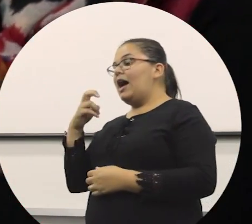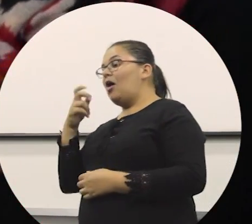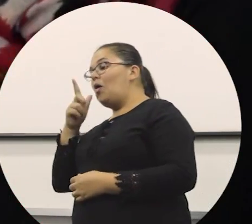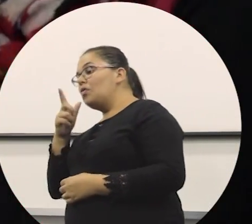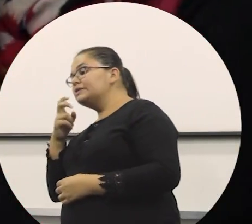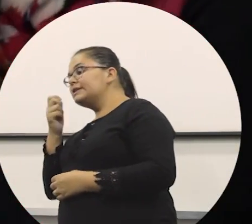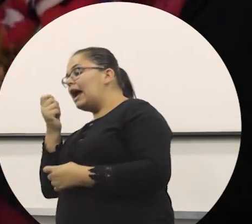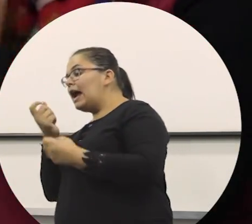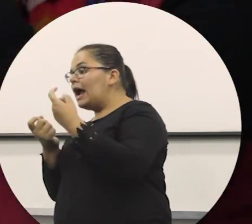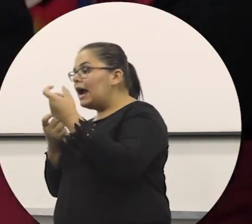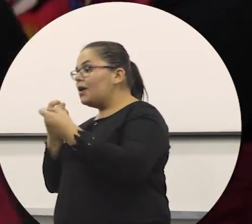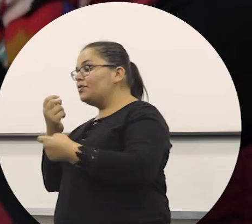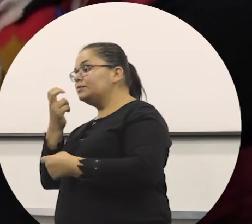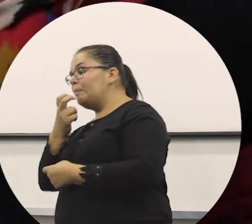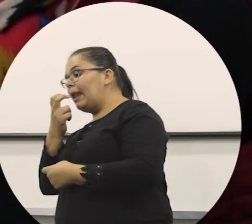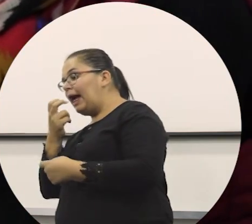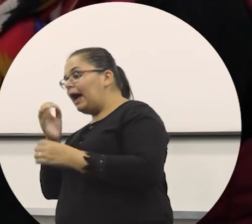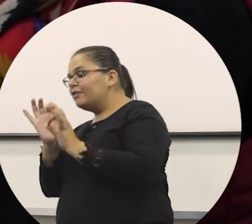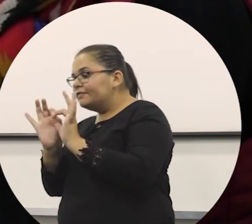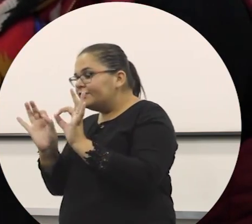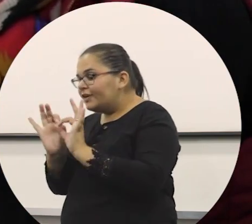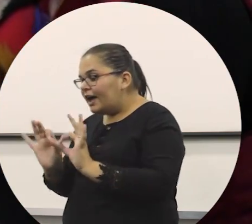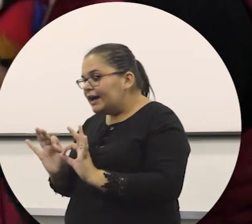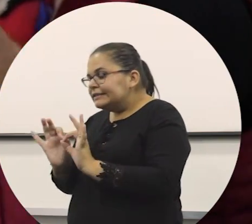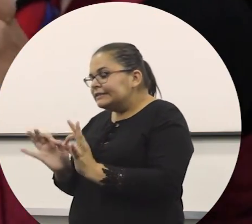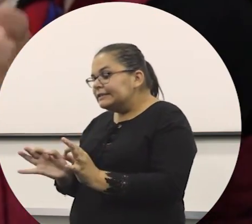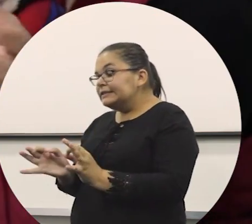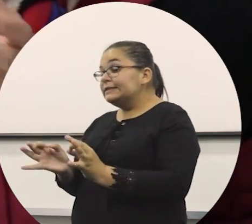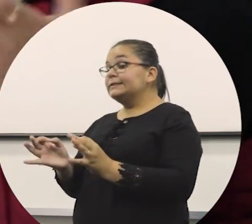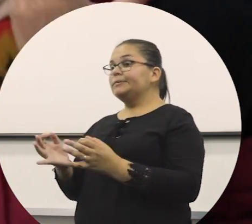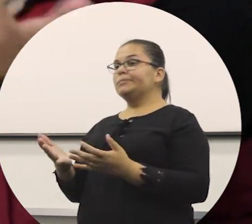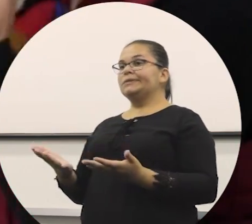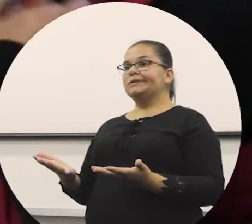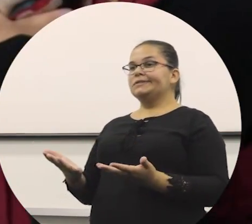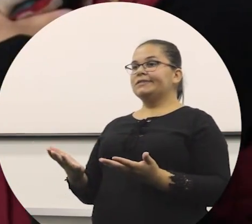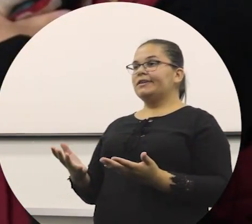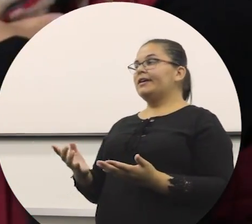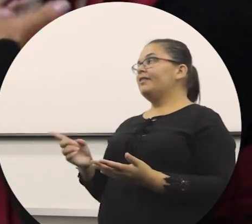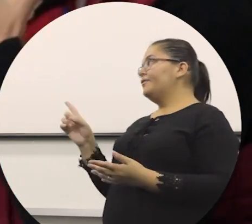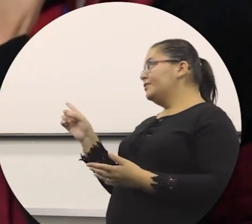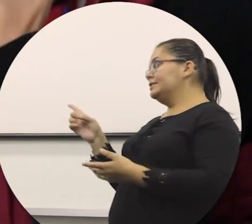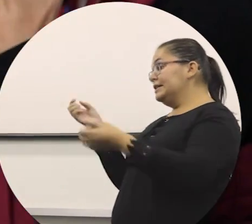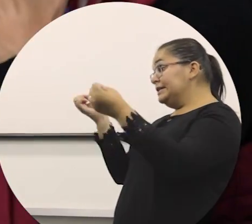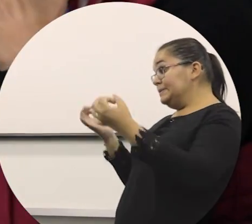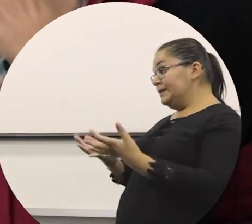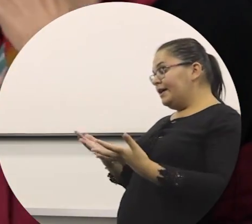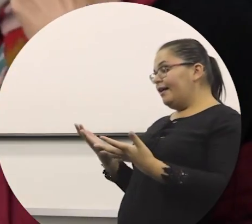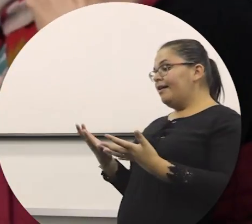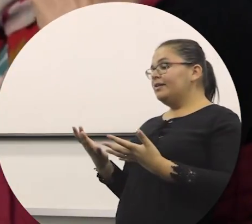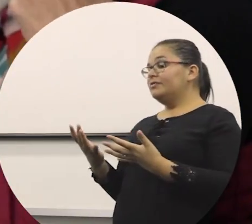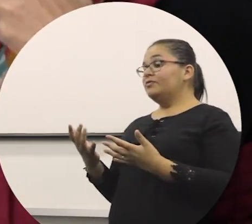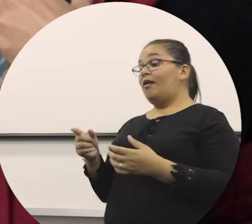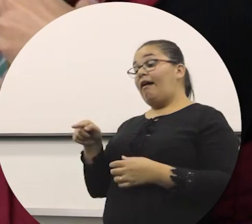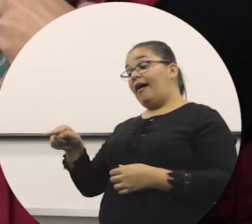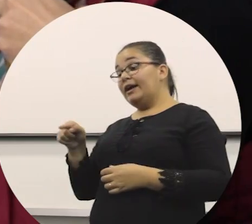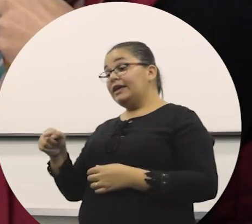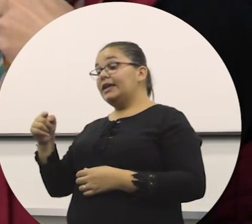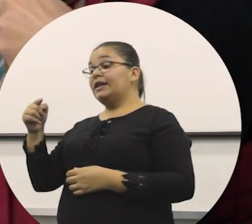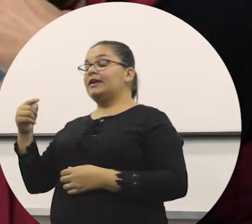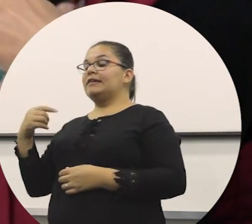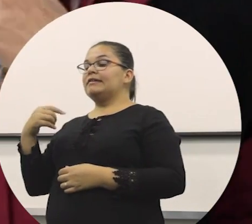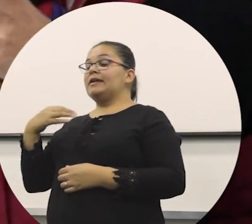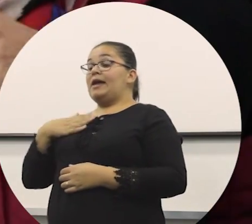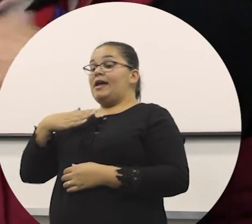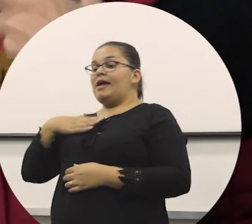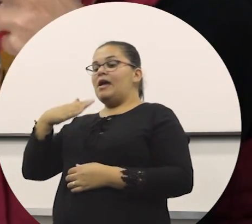algumas palavras ou pequenas frases. São coisas, que você está dizendo assim, que esclarece um aspecto importante